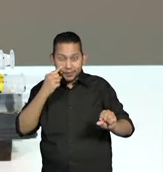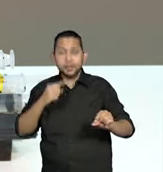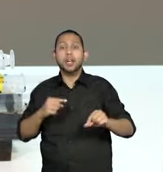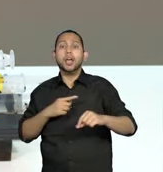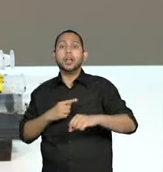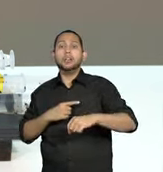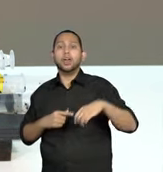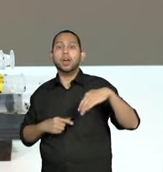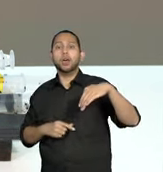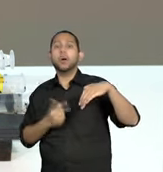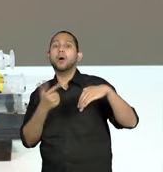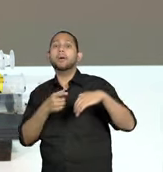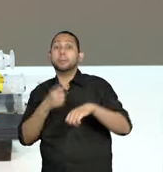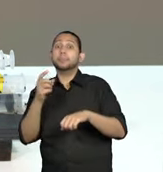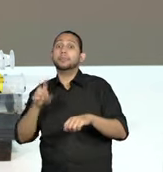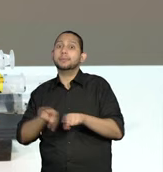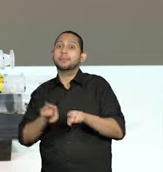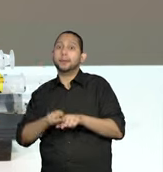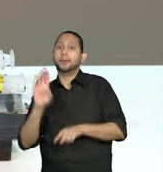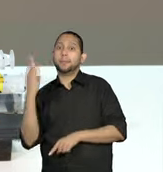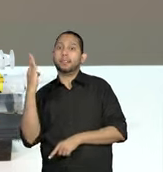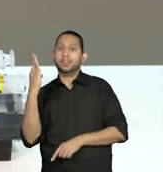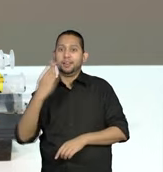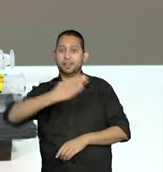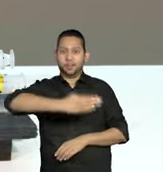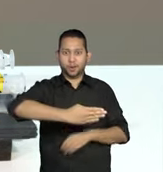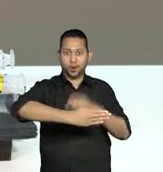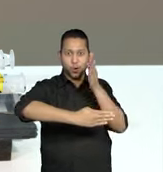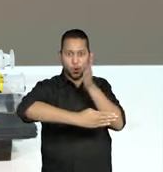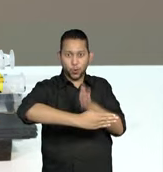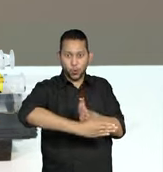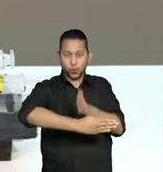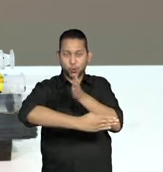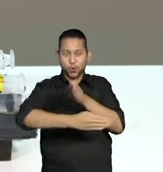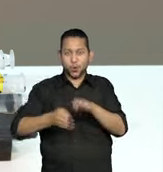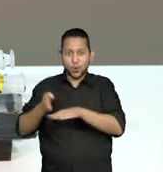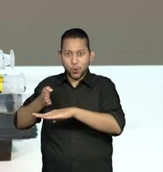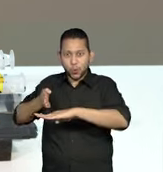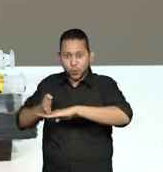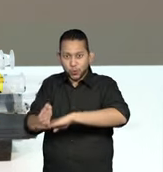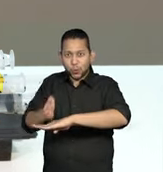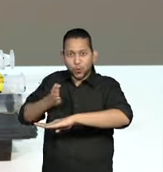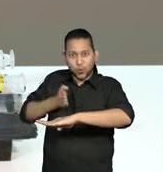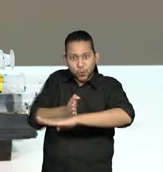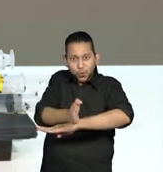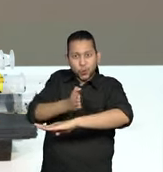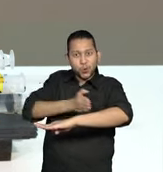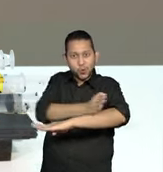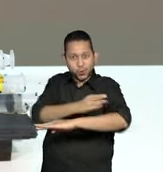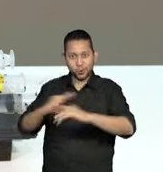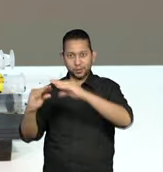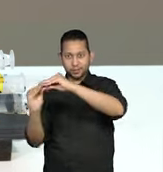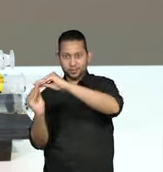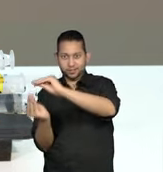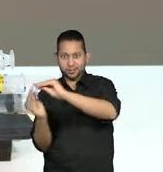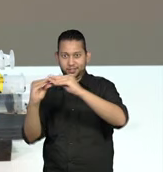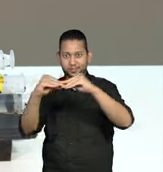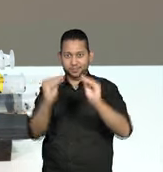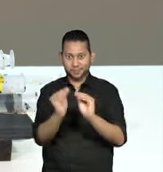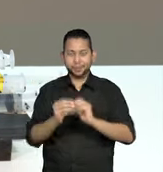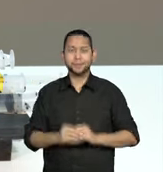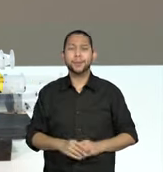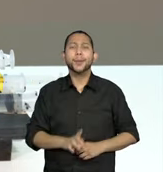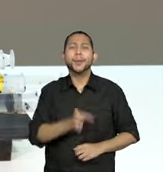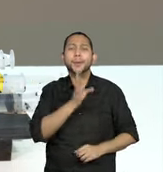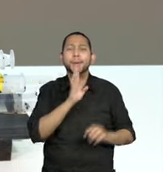outras madeiras aqui, ó. Você cortou uma madeira em 3 pedaços, tá? Então, essas 3 madeiras vão